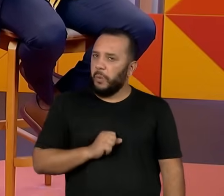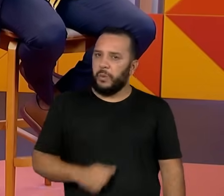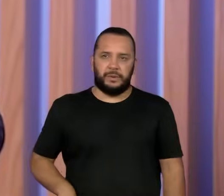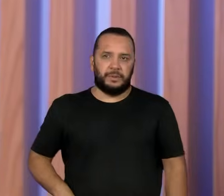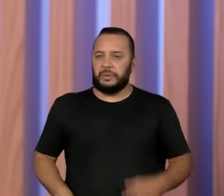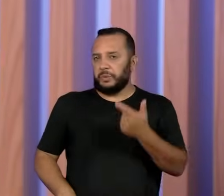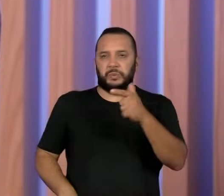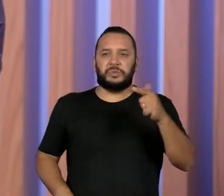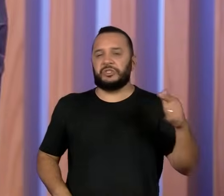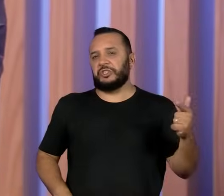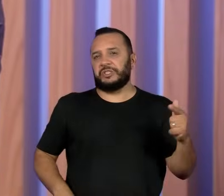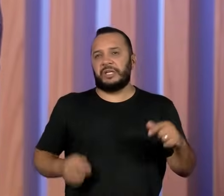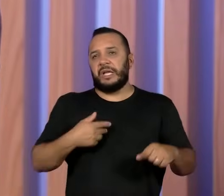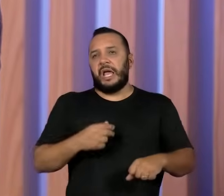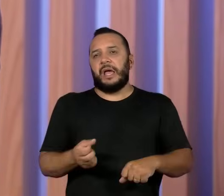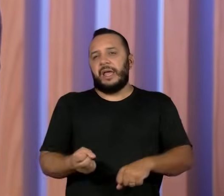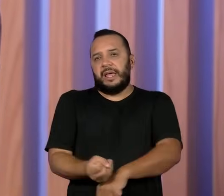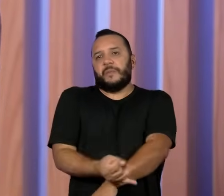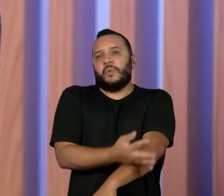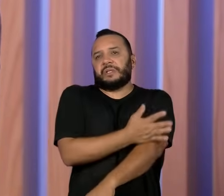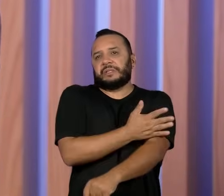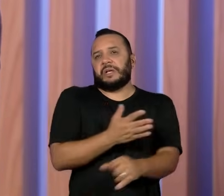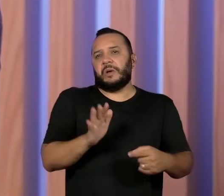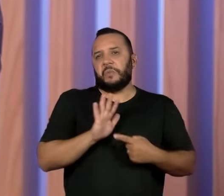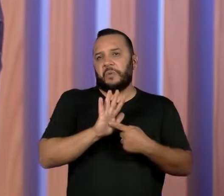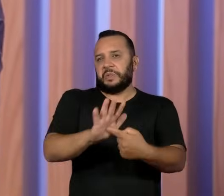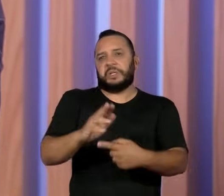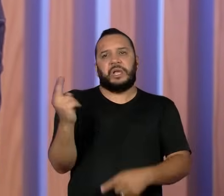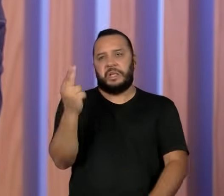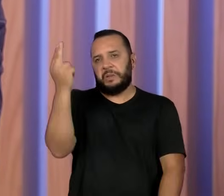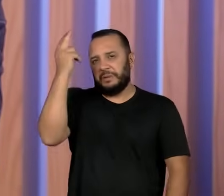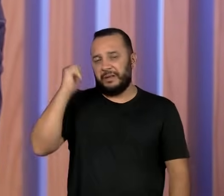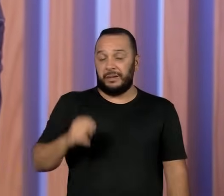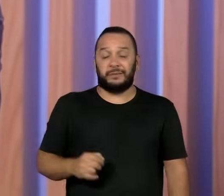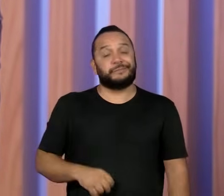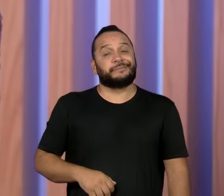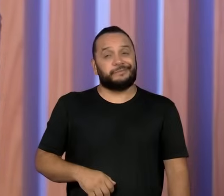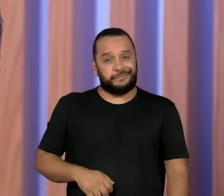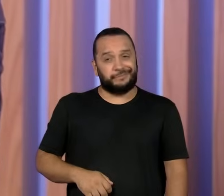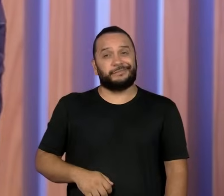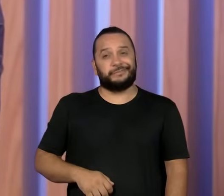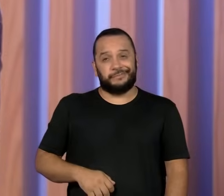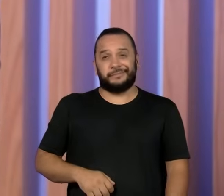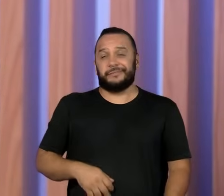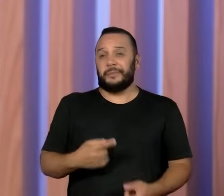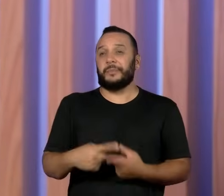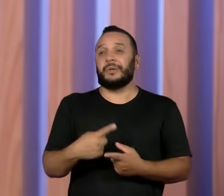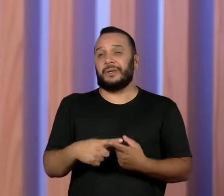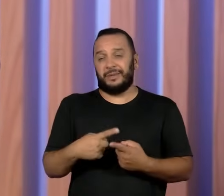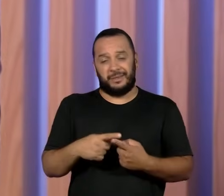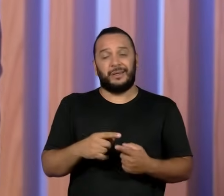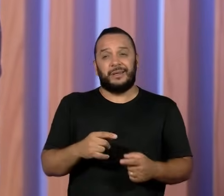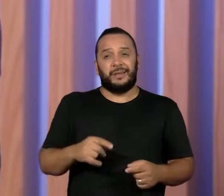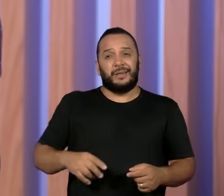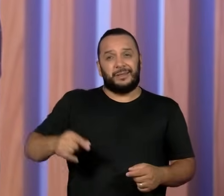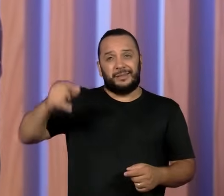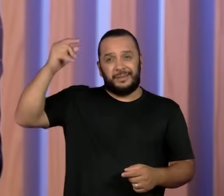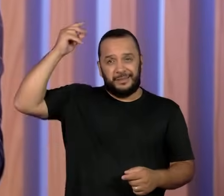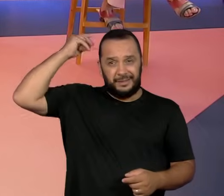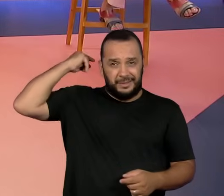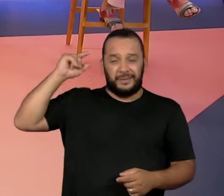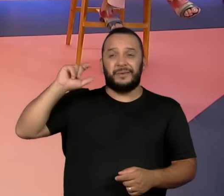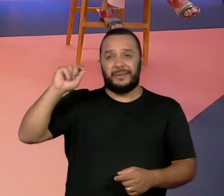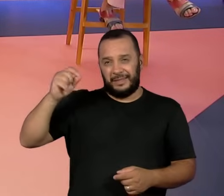suas emoções. Isso está ligado intimamente com uma ideia lá, né, do início do século XIX, que é da